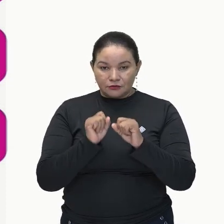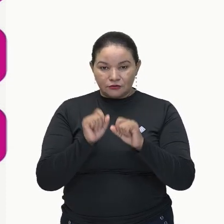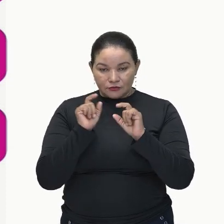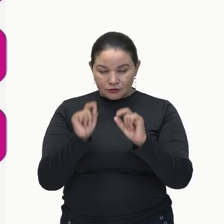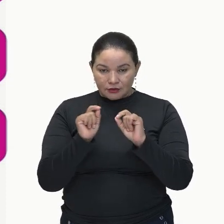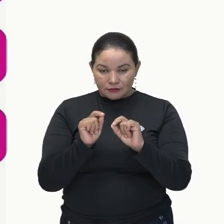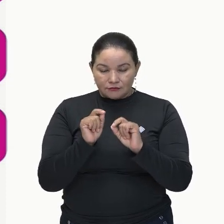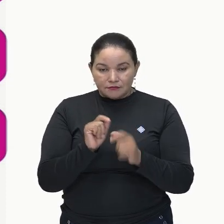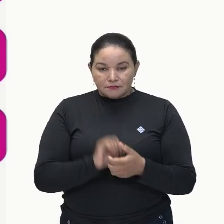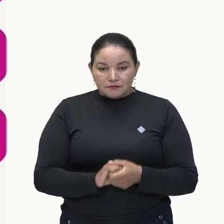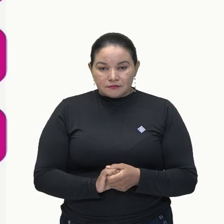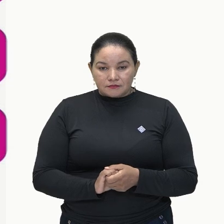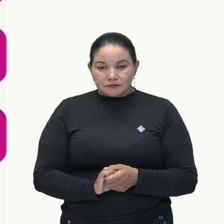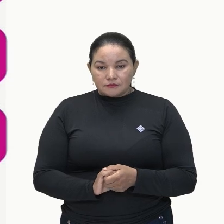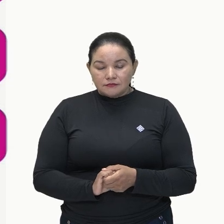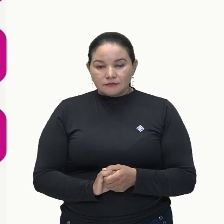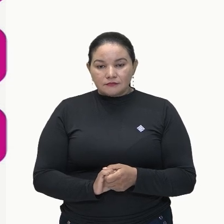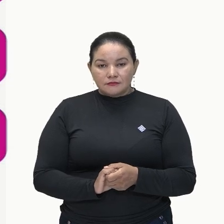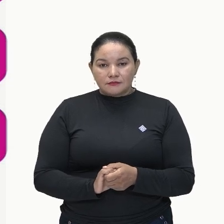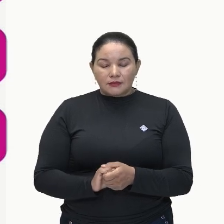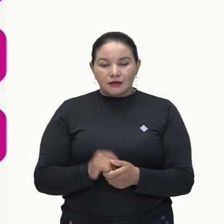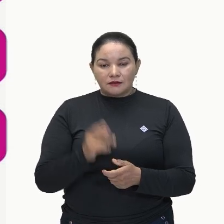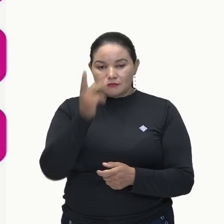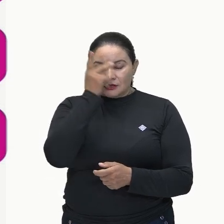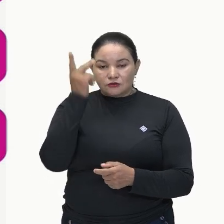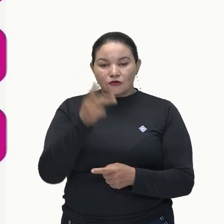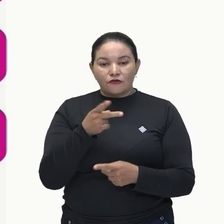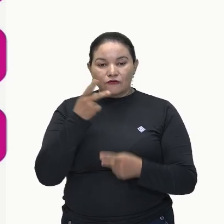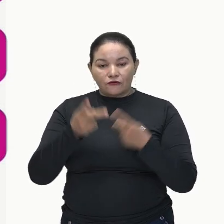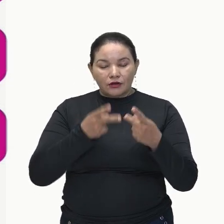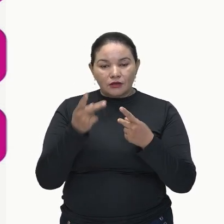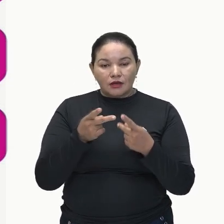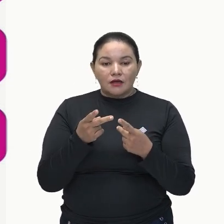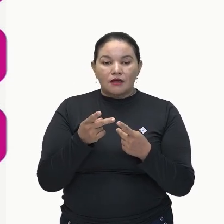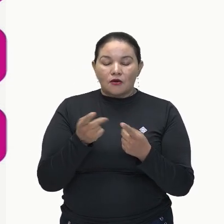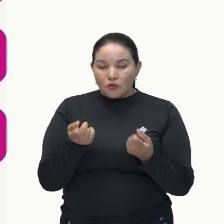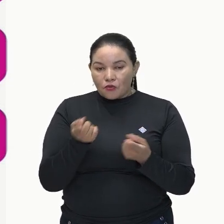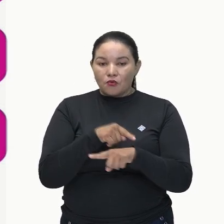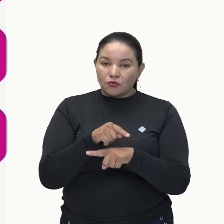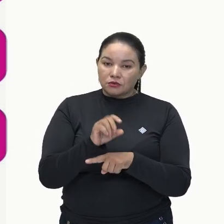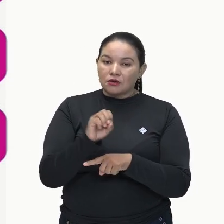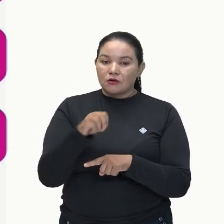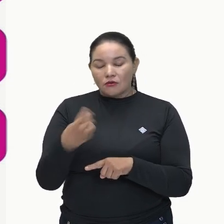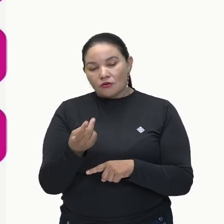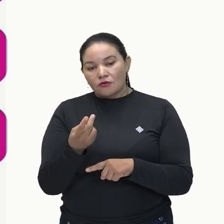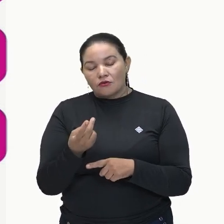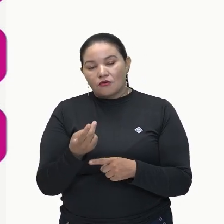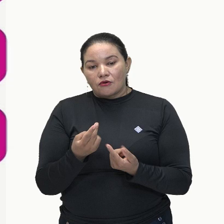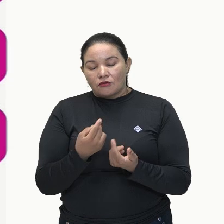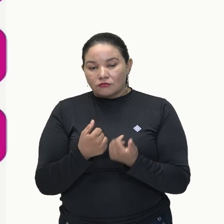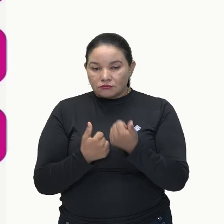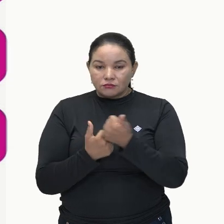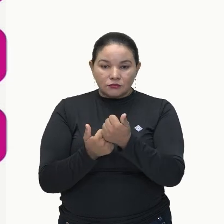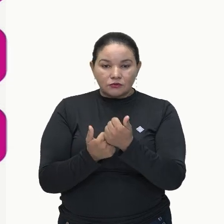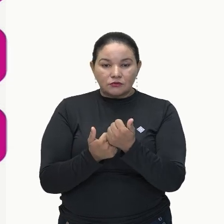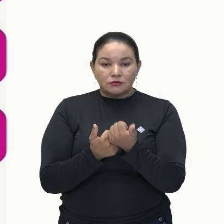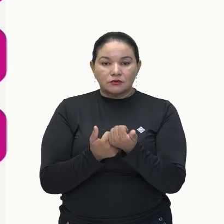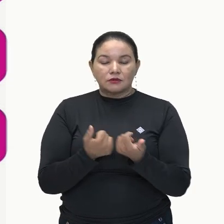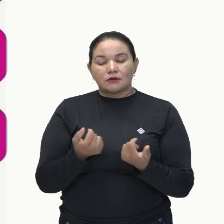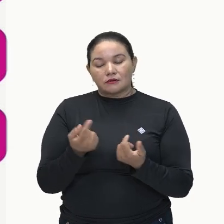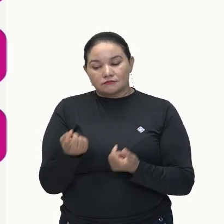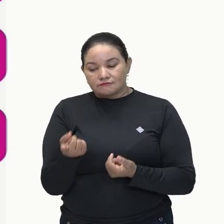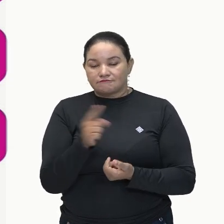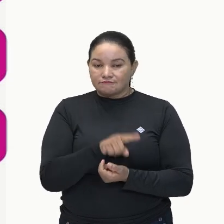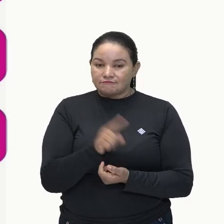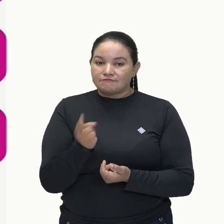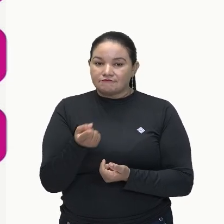que vão falar sobre o assunto de modo contrário ou a favor, né, para trazer os dois lados. Uma boa